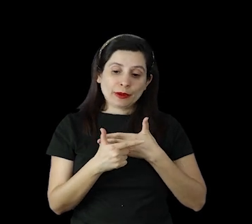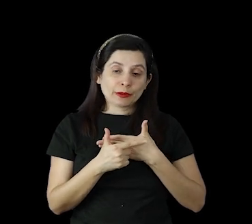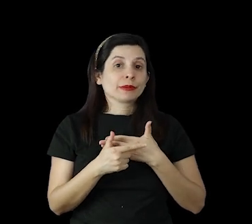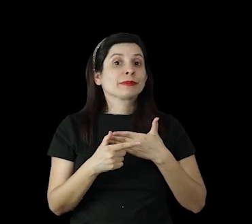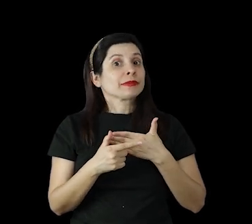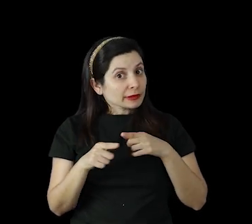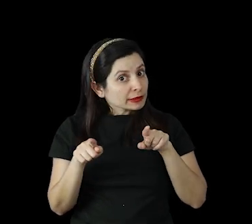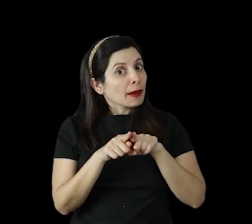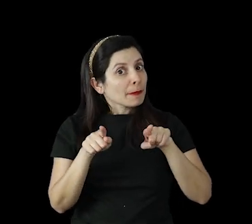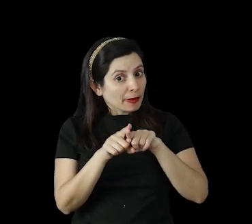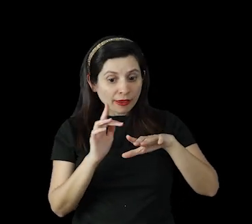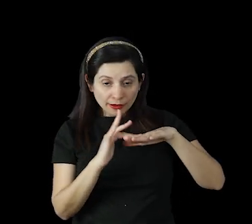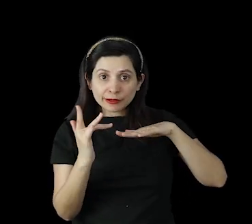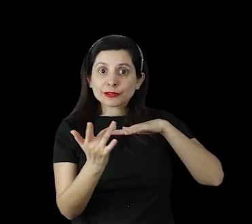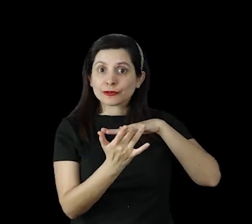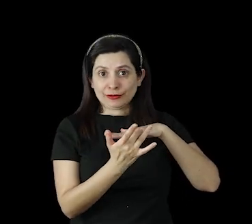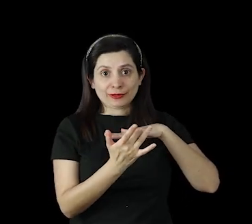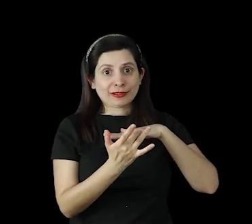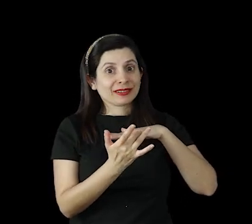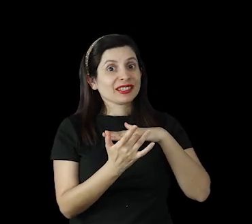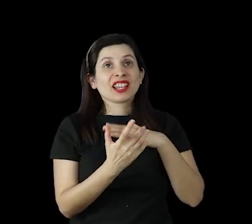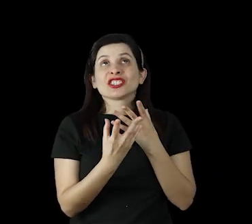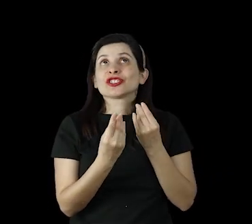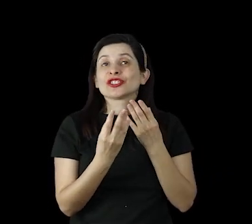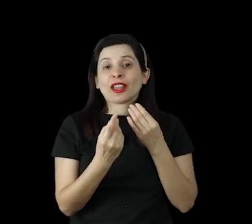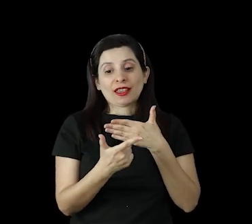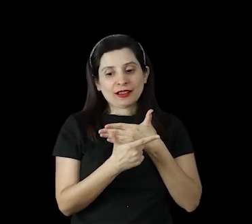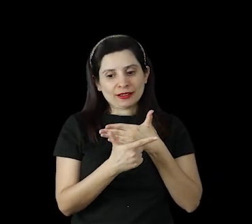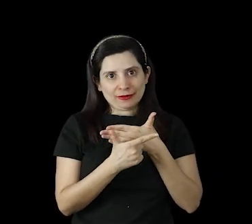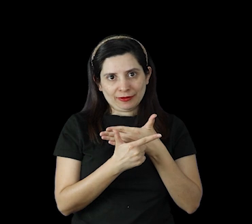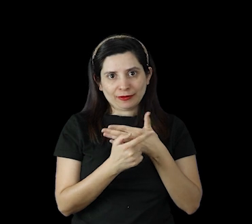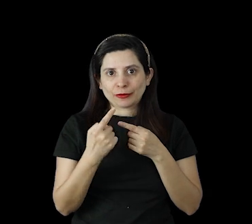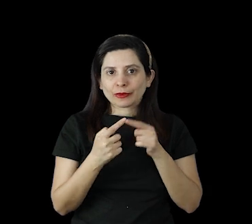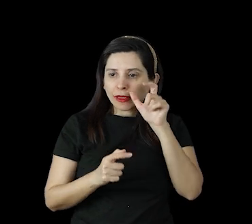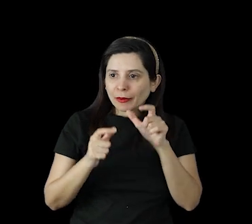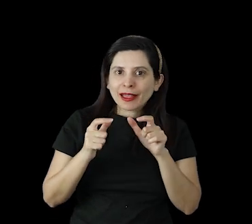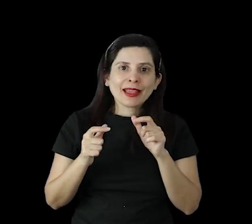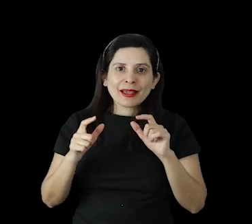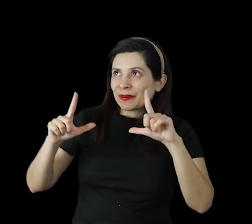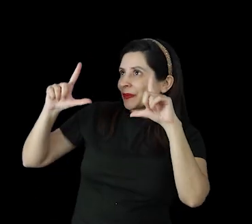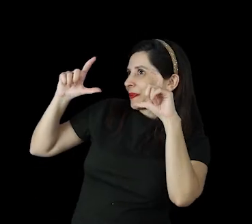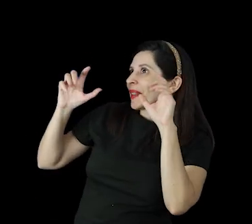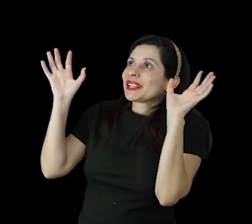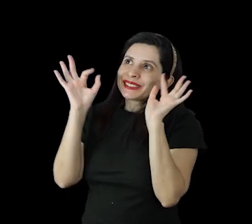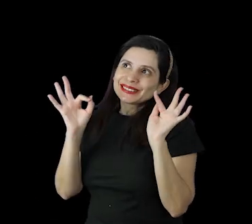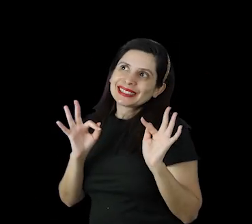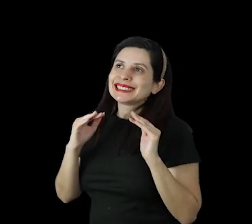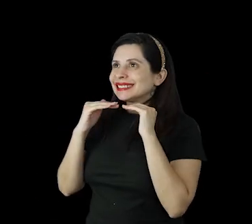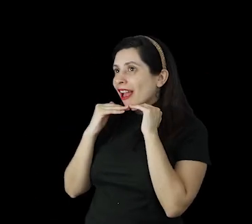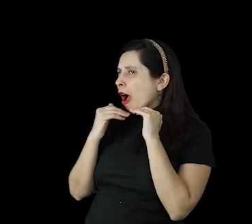Inclusive as redes sociais estão cheia desses papéis, né, justamente porque as pessoas aparecem sempre felizes, aparecem